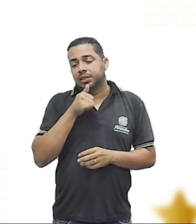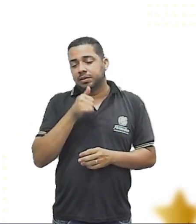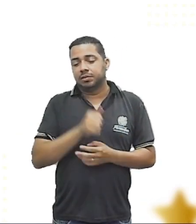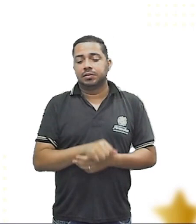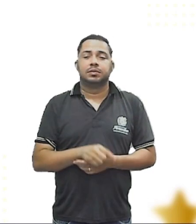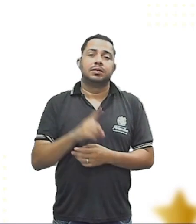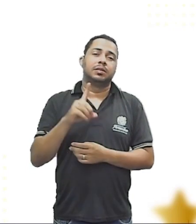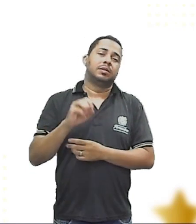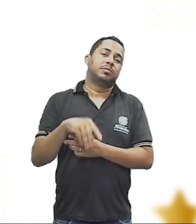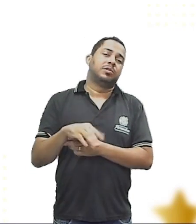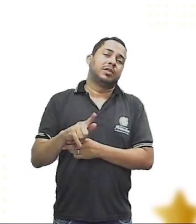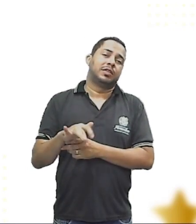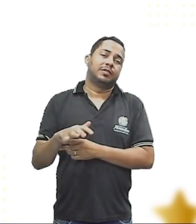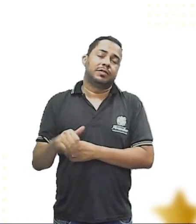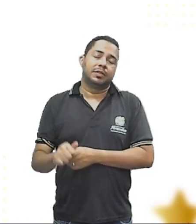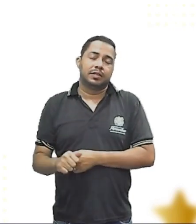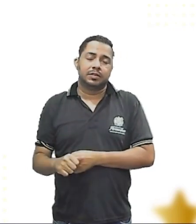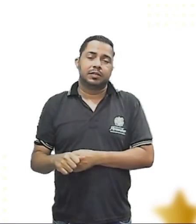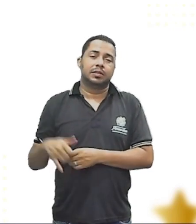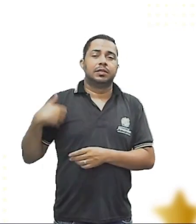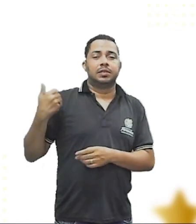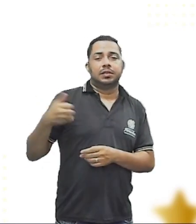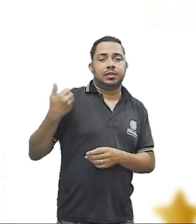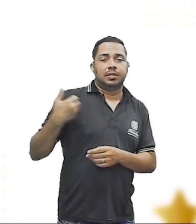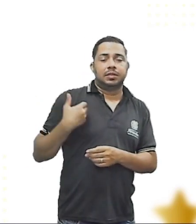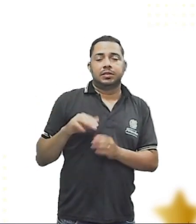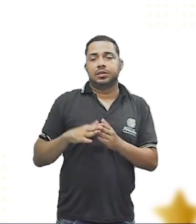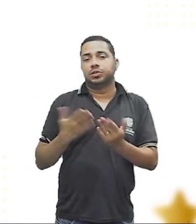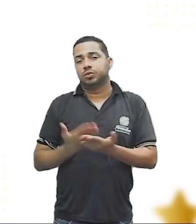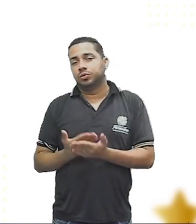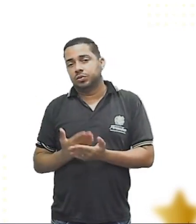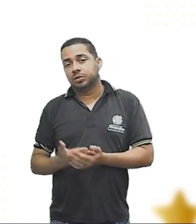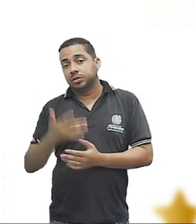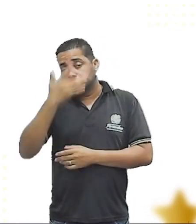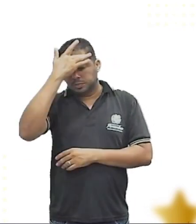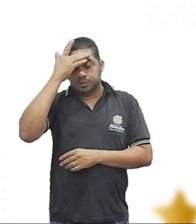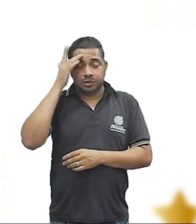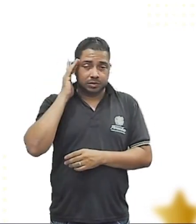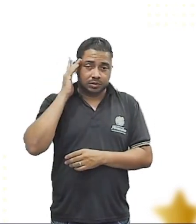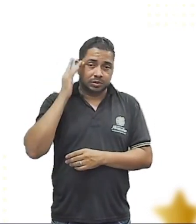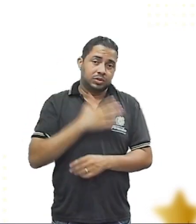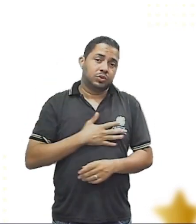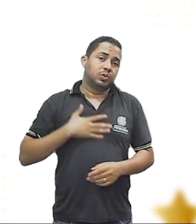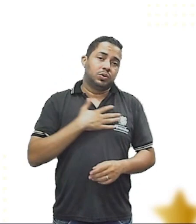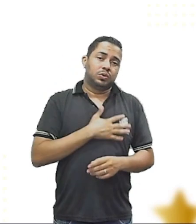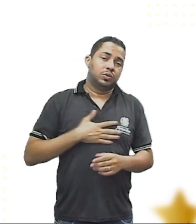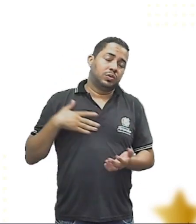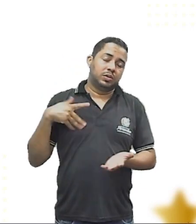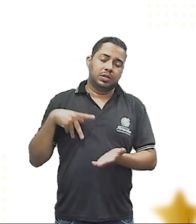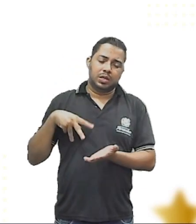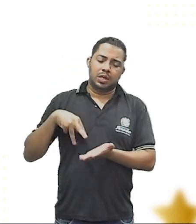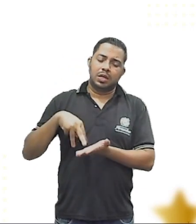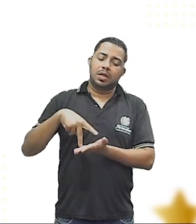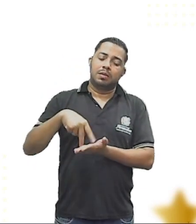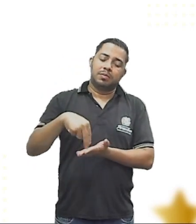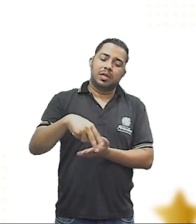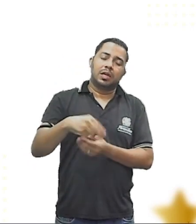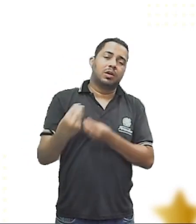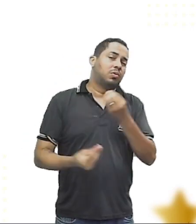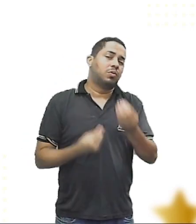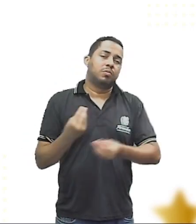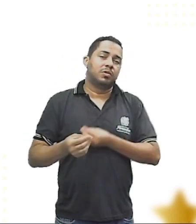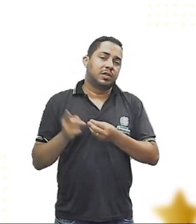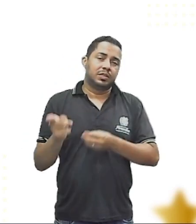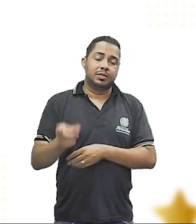demográfica, idade, a renda, a escolaridade, as pessoas que gostam de caminhar, como é este